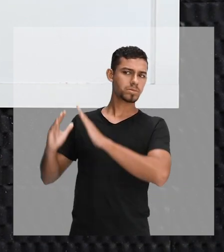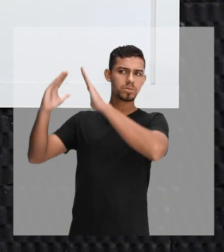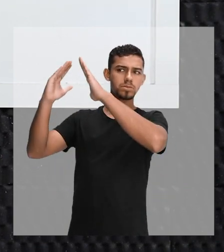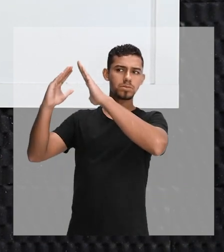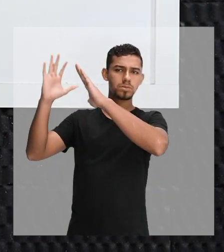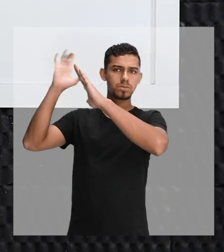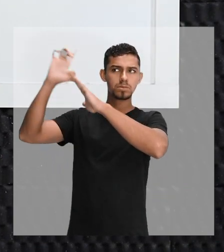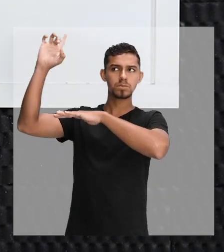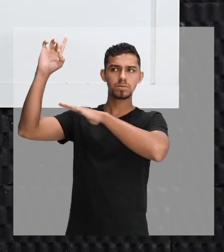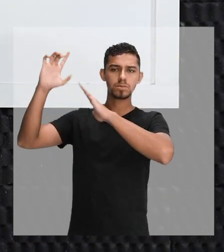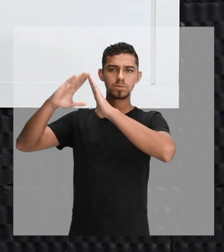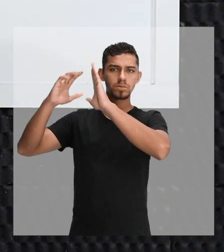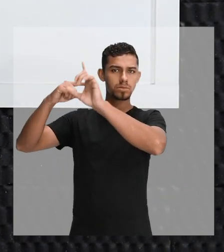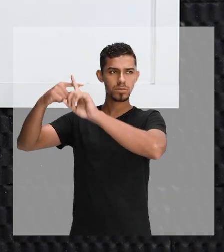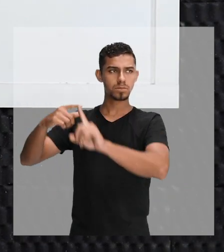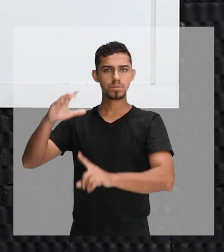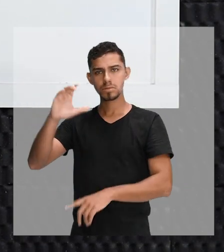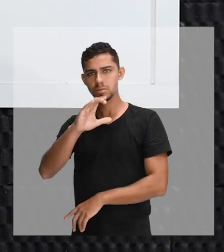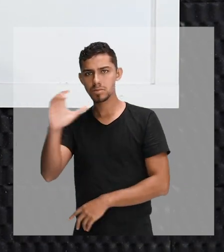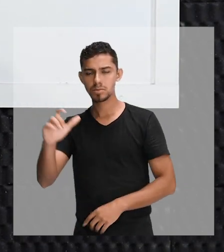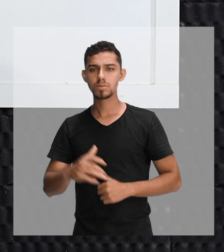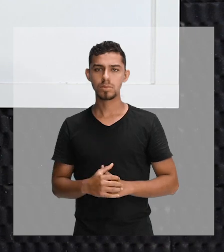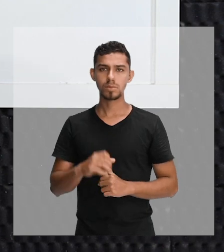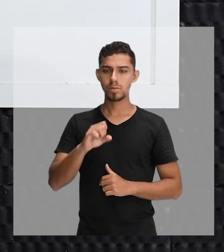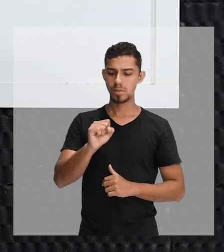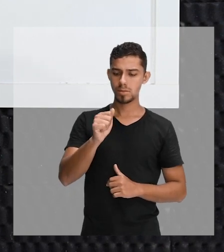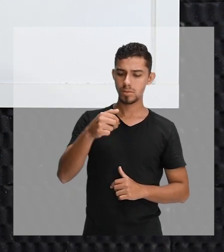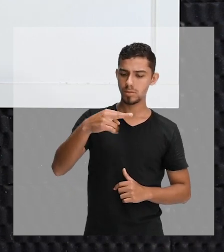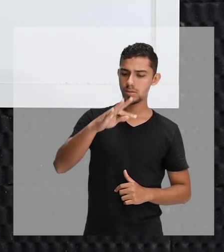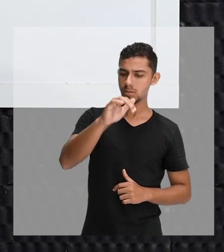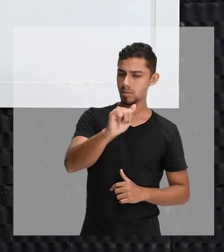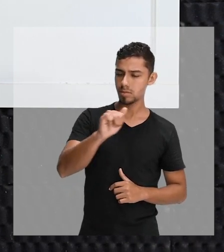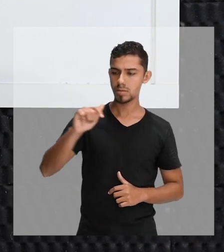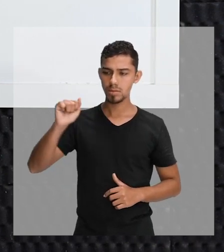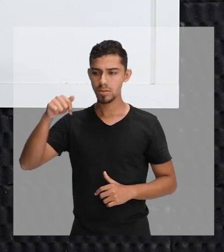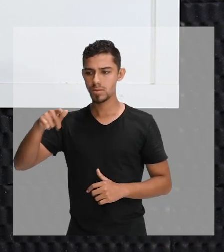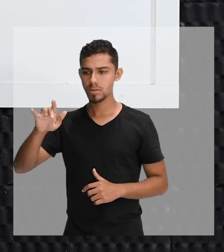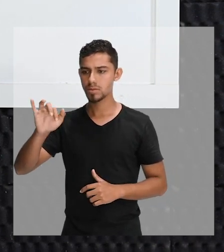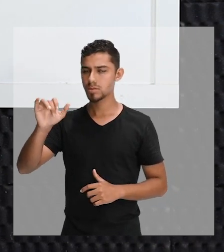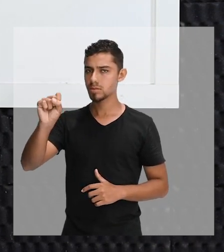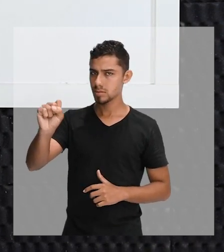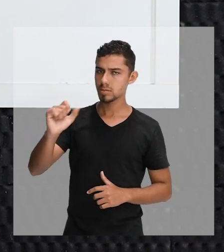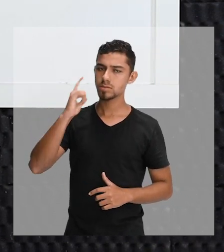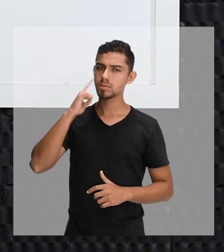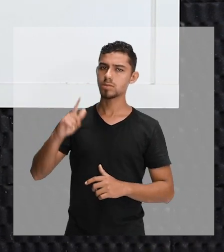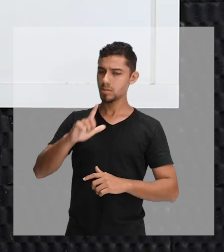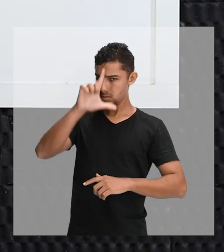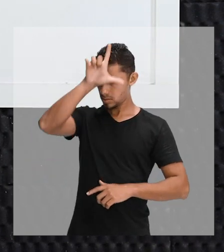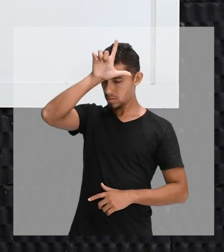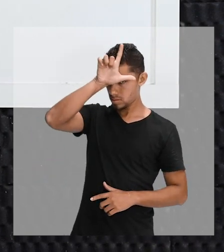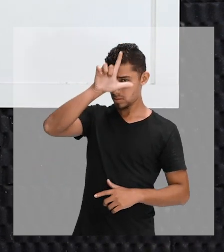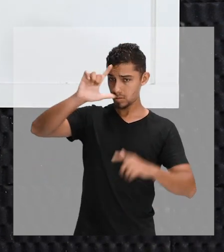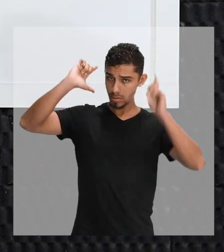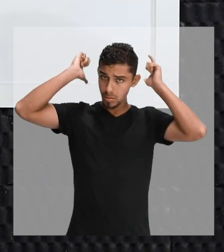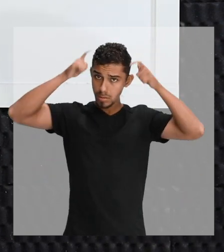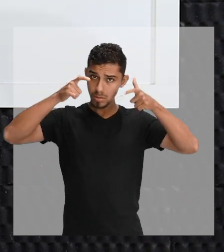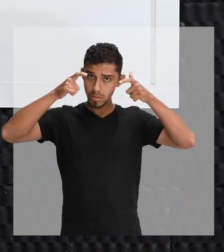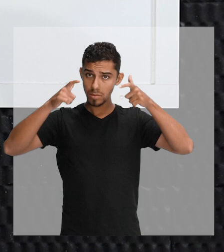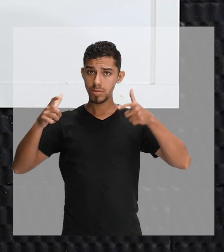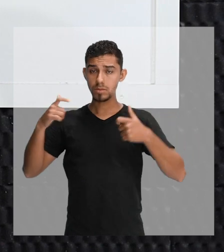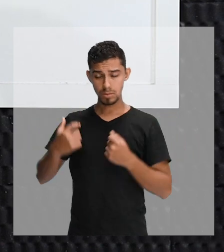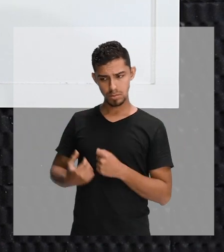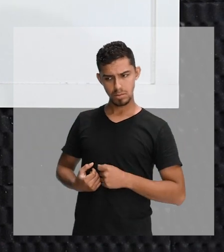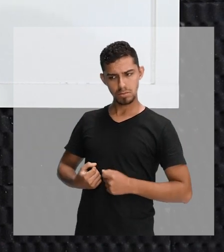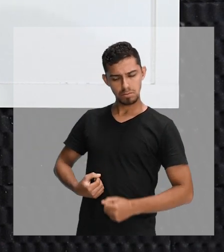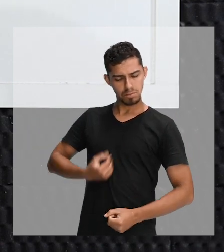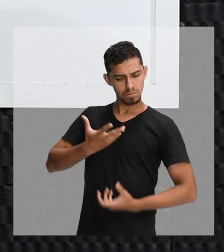autoridade de Deus. Santo Agostinho, com a sua cidade celeste. São Tomás de Aquino falando sobre o líder, o rei, claro,